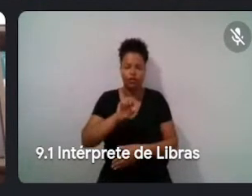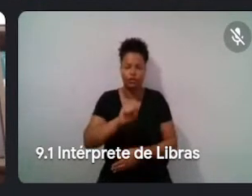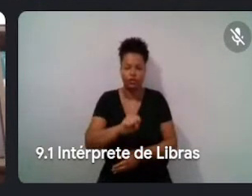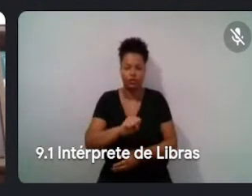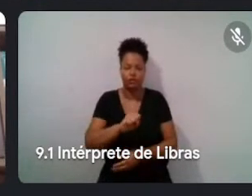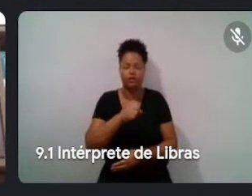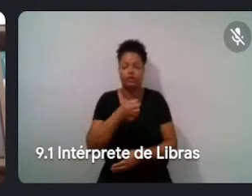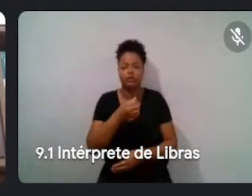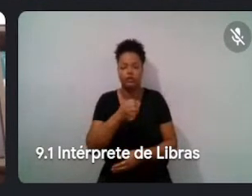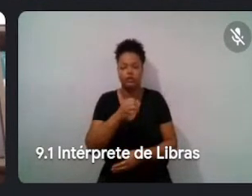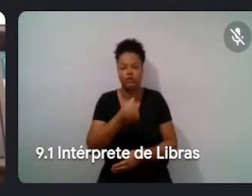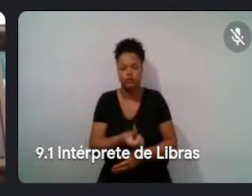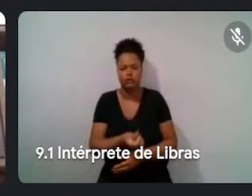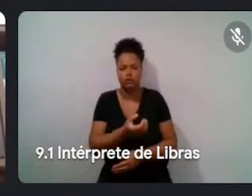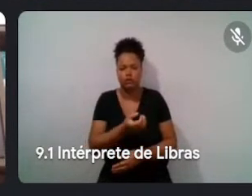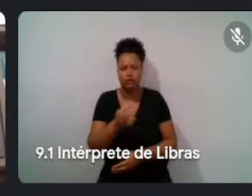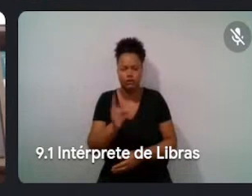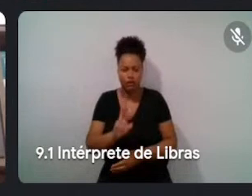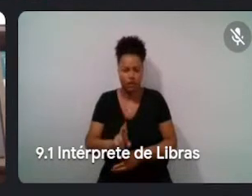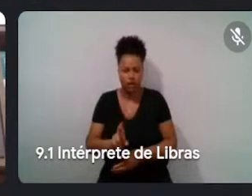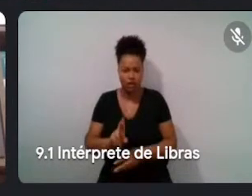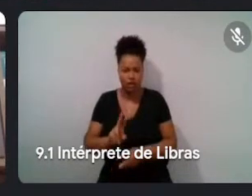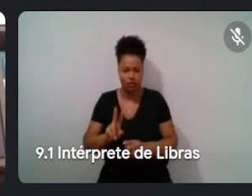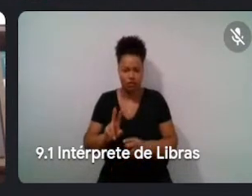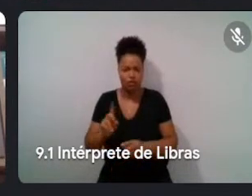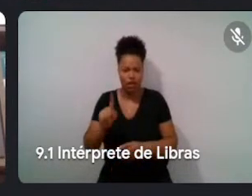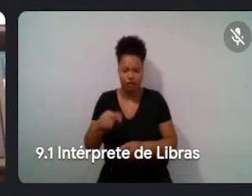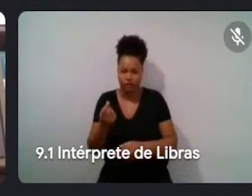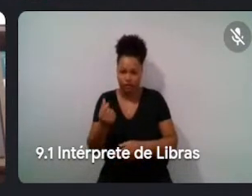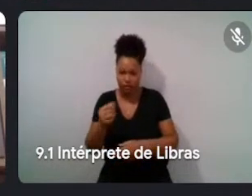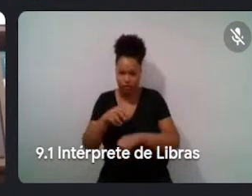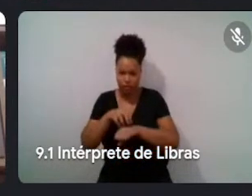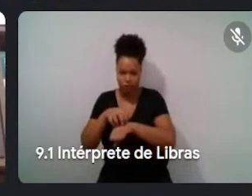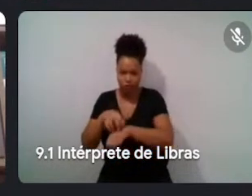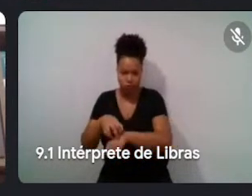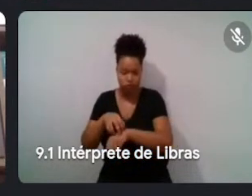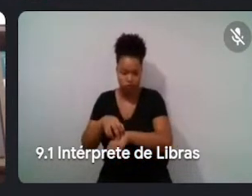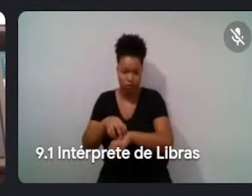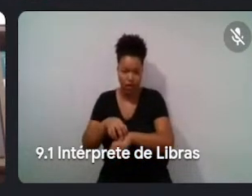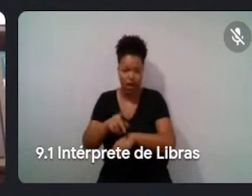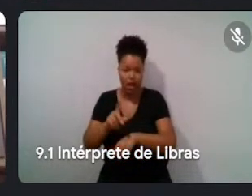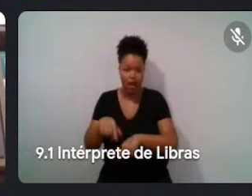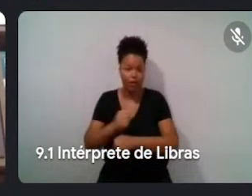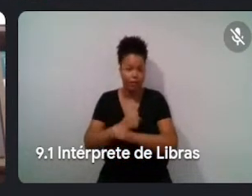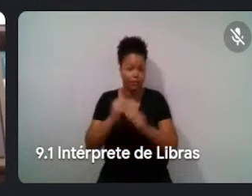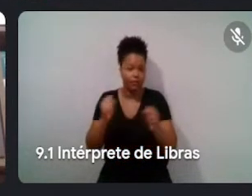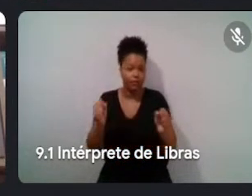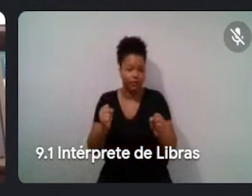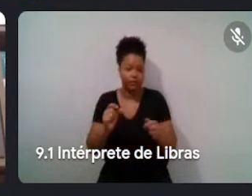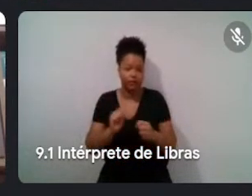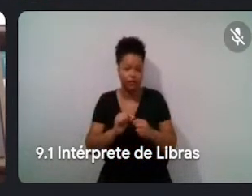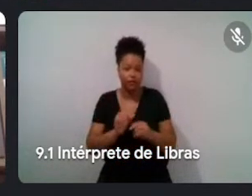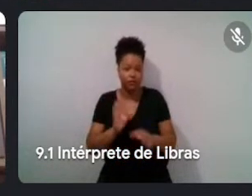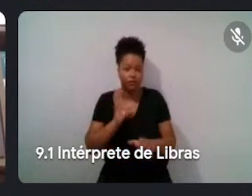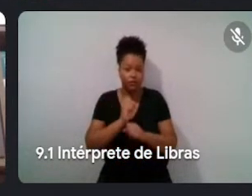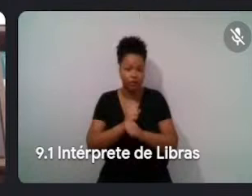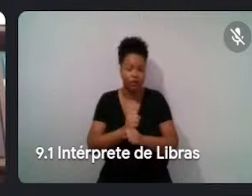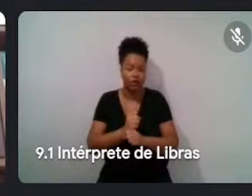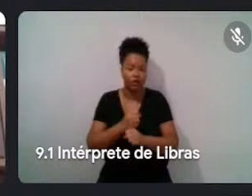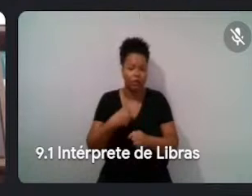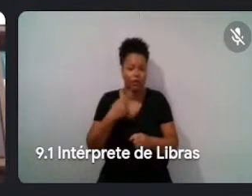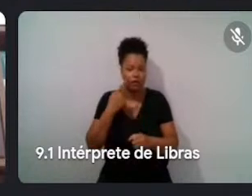automóvel, fica possível aplicar o princípio da proporcionalidade e razoabilidade.